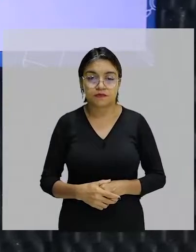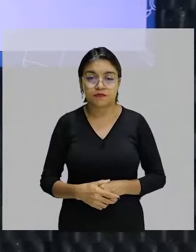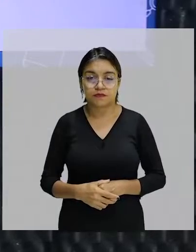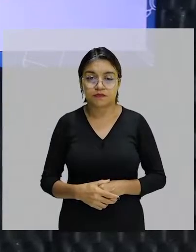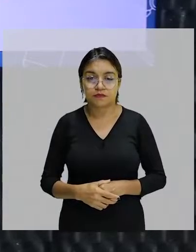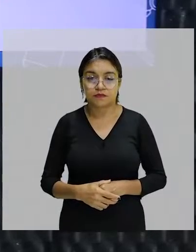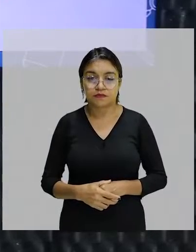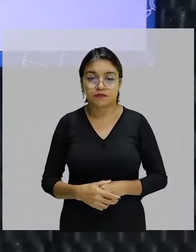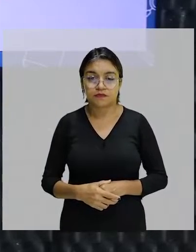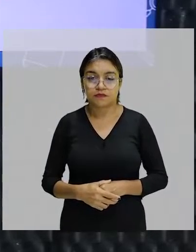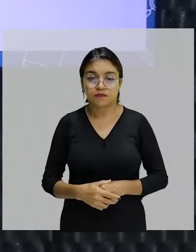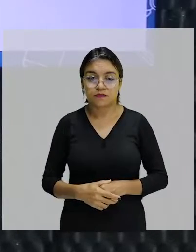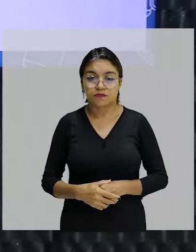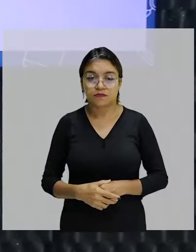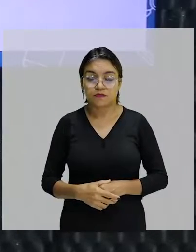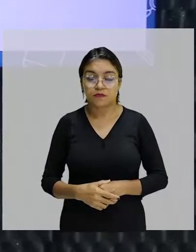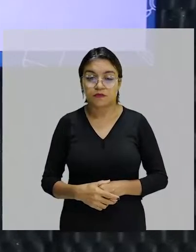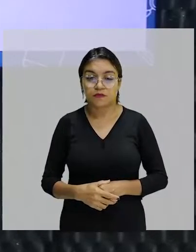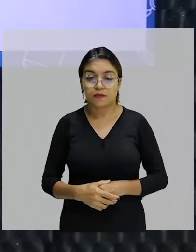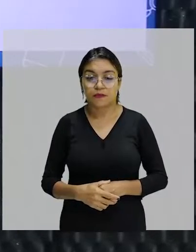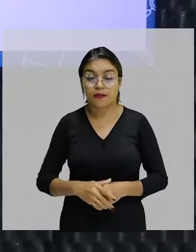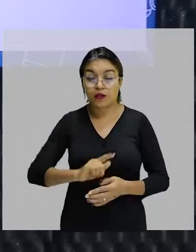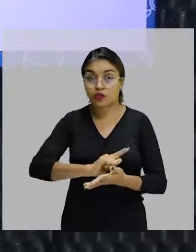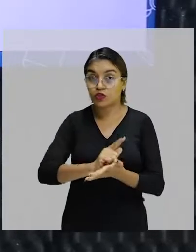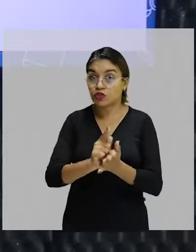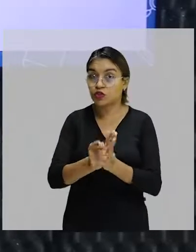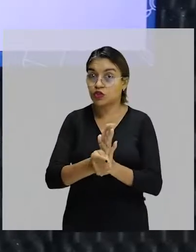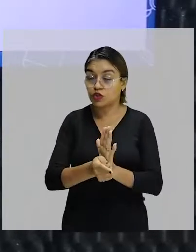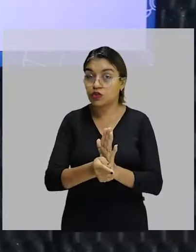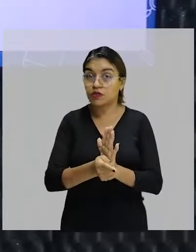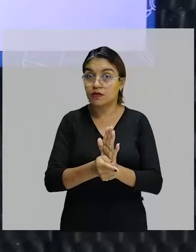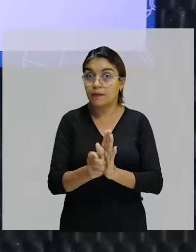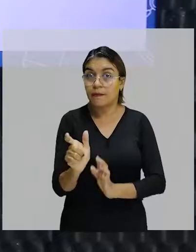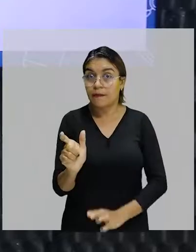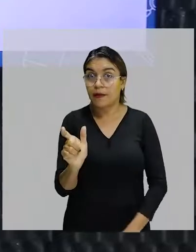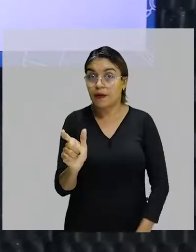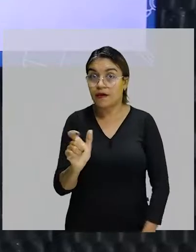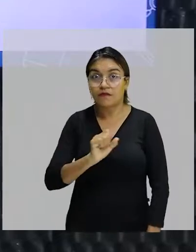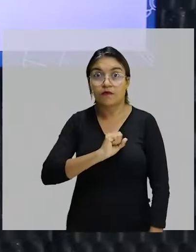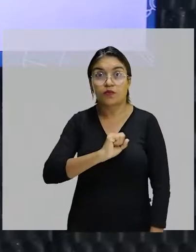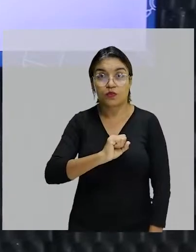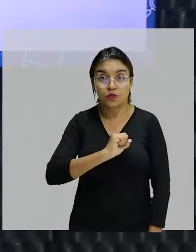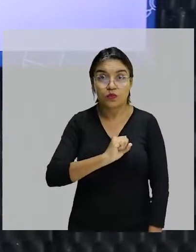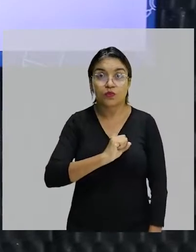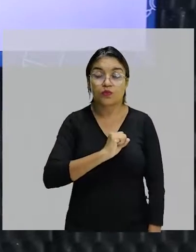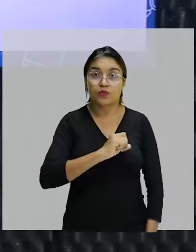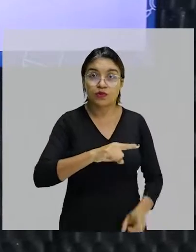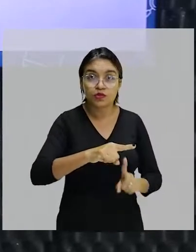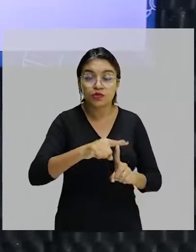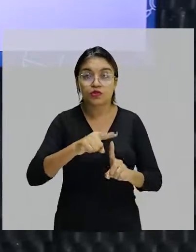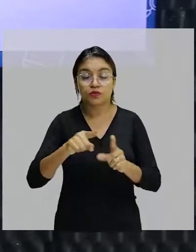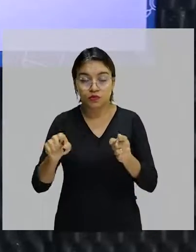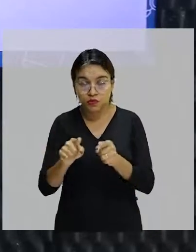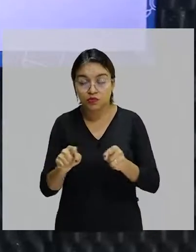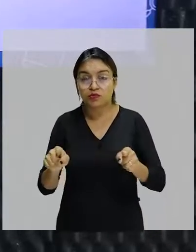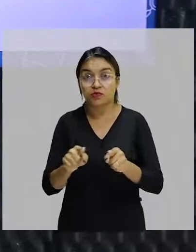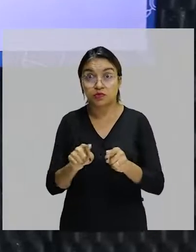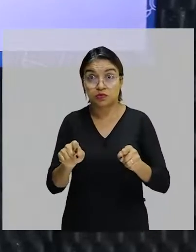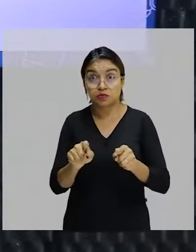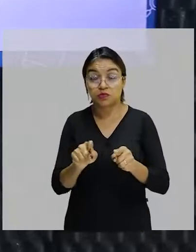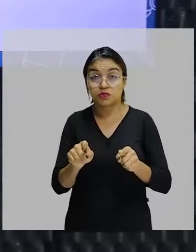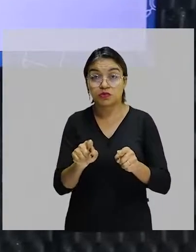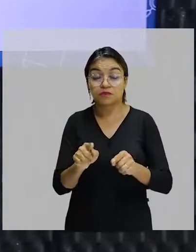and rocksteady. Então, esse gênero, esse termo reggae, que é um estilo de música ou um estilo musical